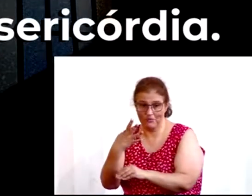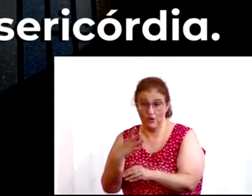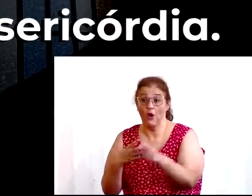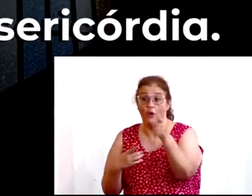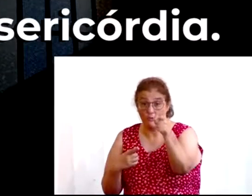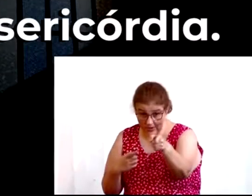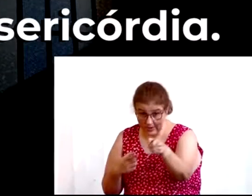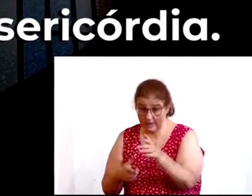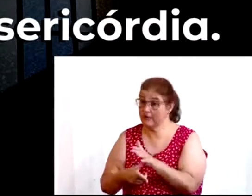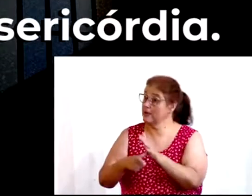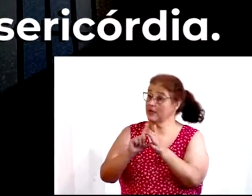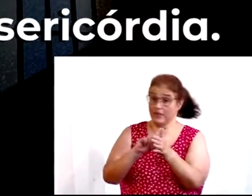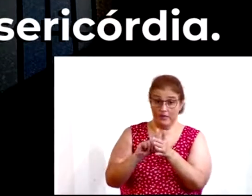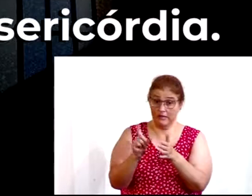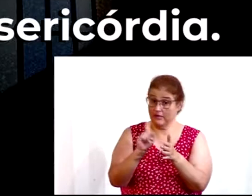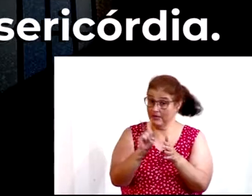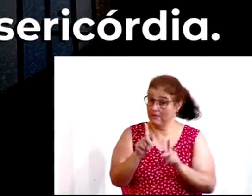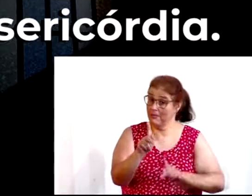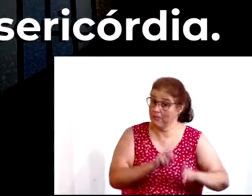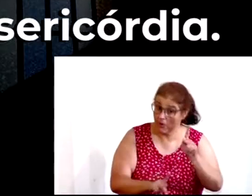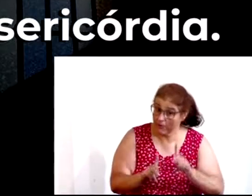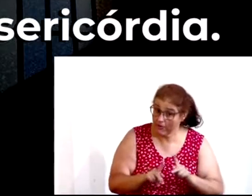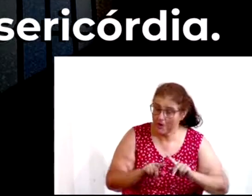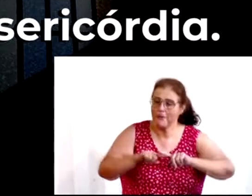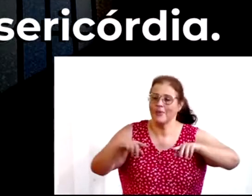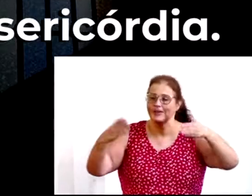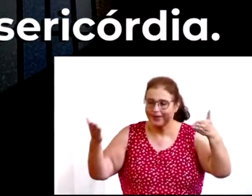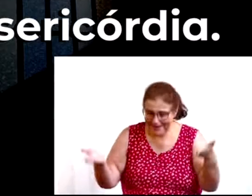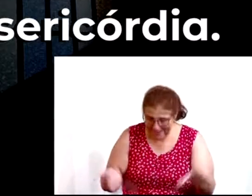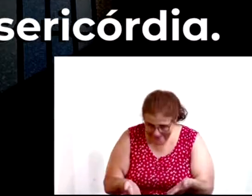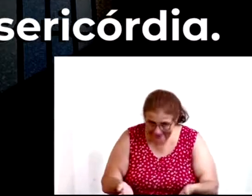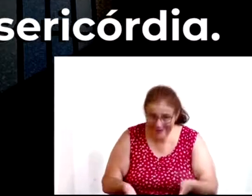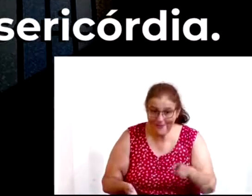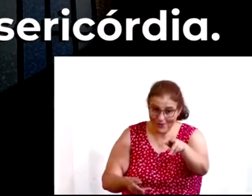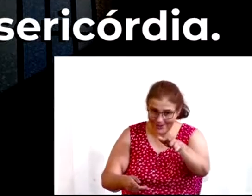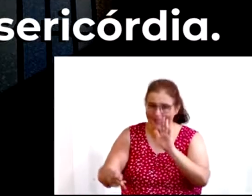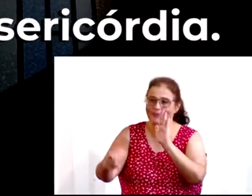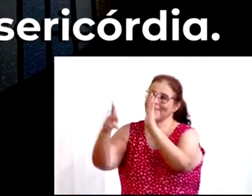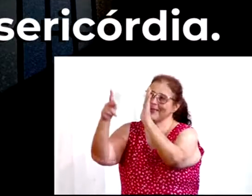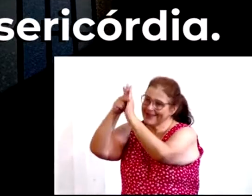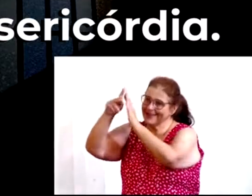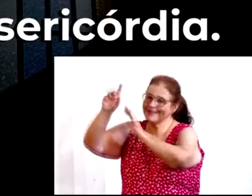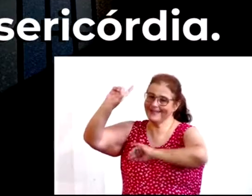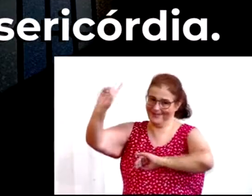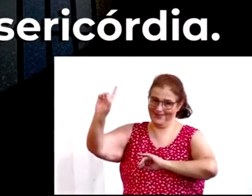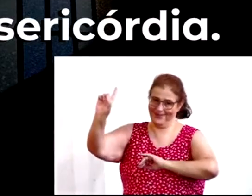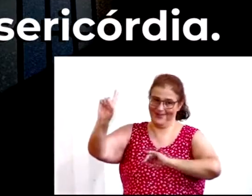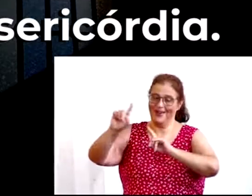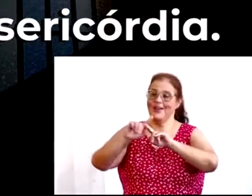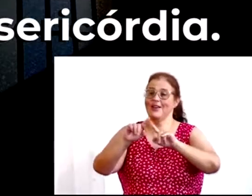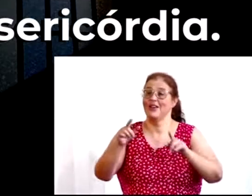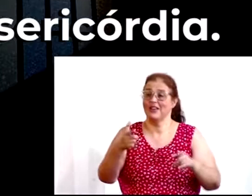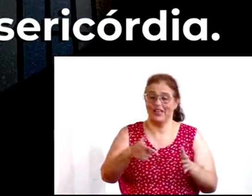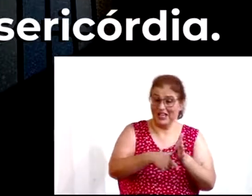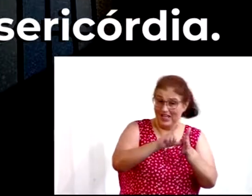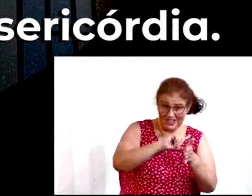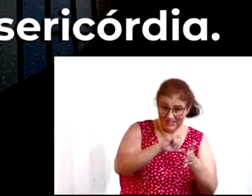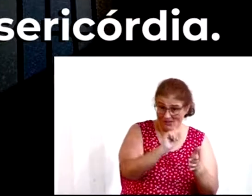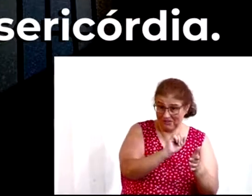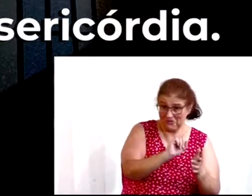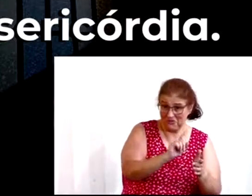que antes não erais povo, mas agora sois povo de Deus, que não